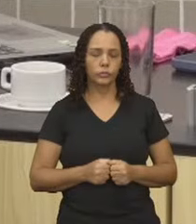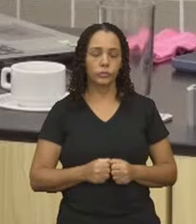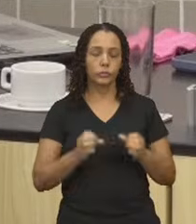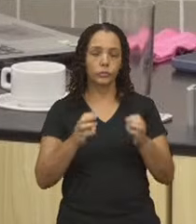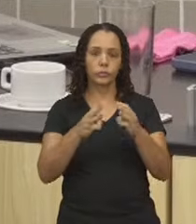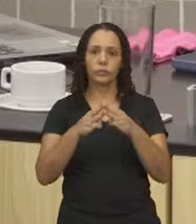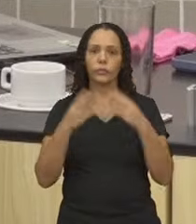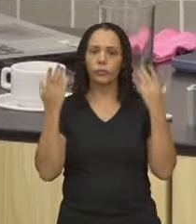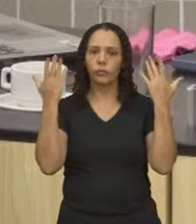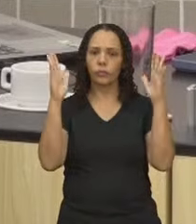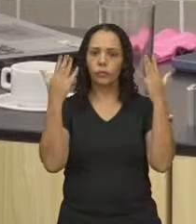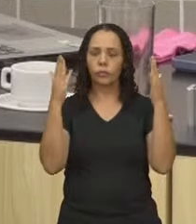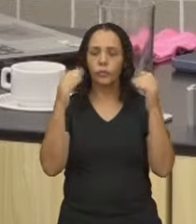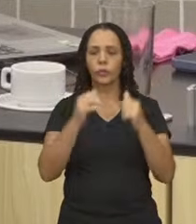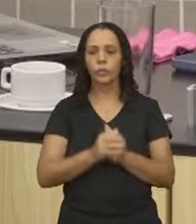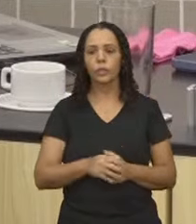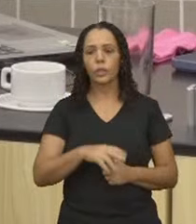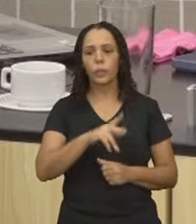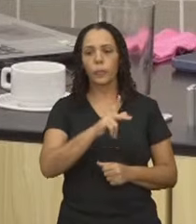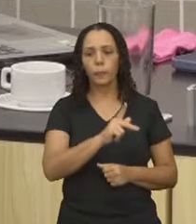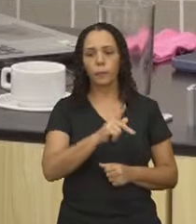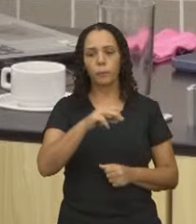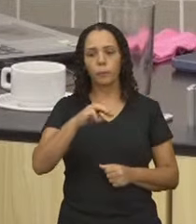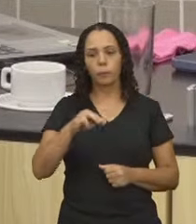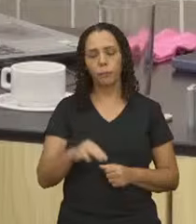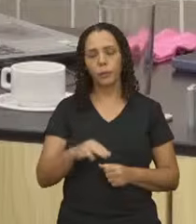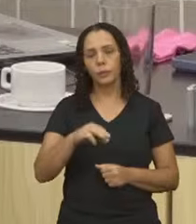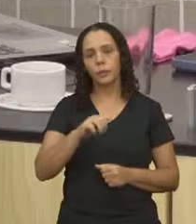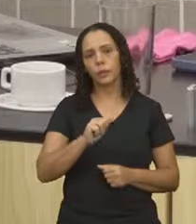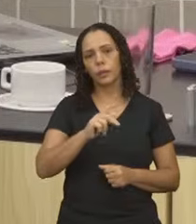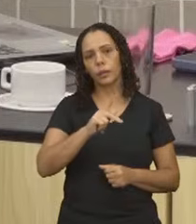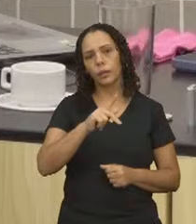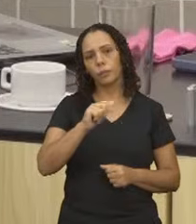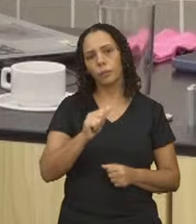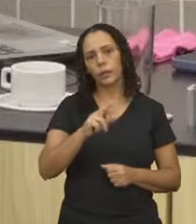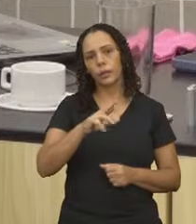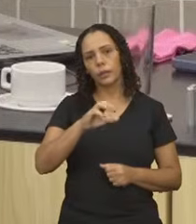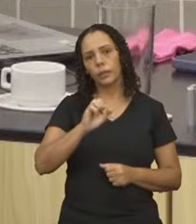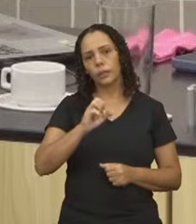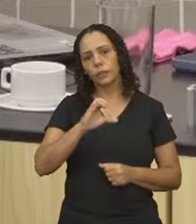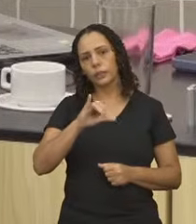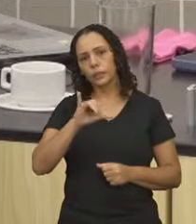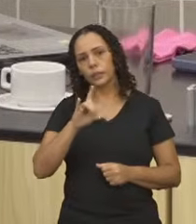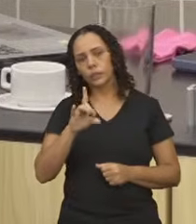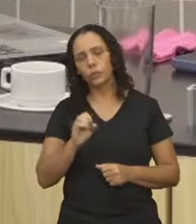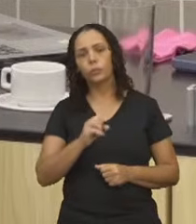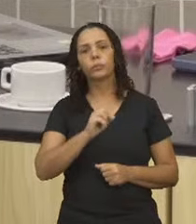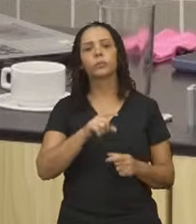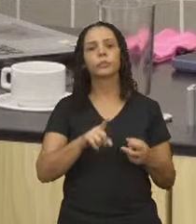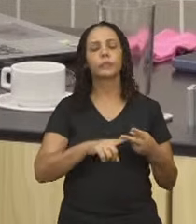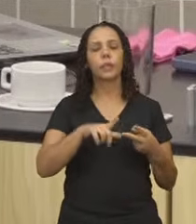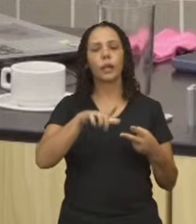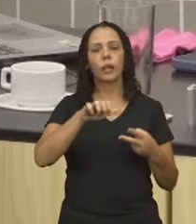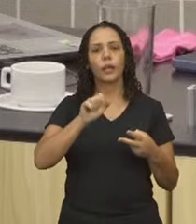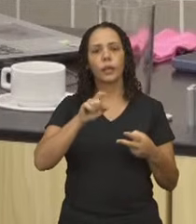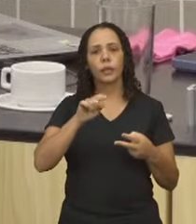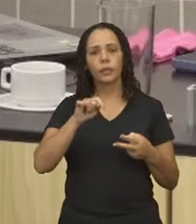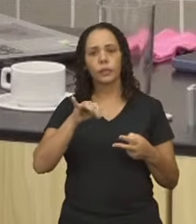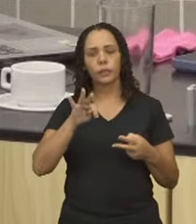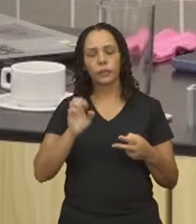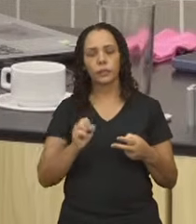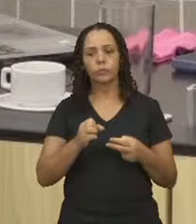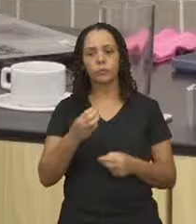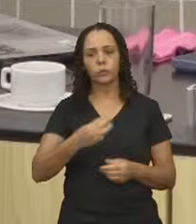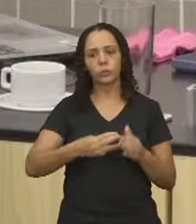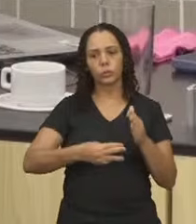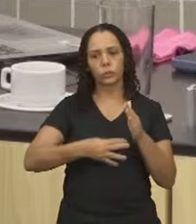Moção de aplausos aos cabos PM Aparecido e Leite, do 41º Batalhão de Polícia Militar do Interior,